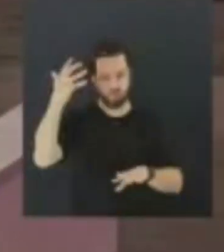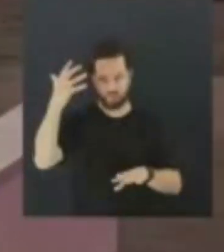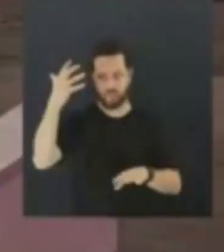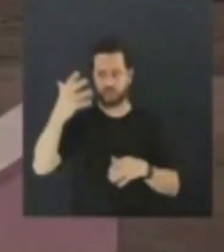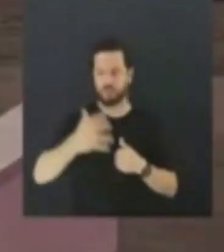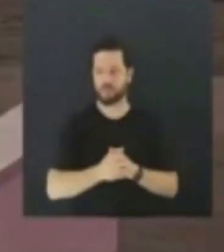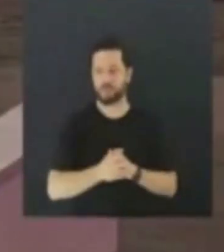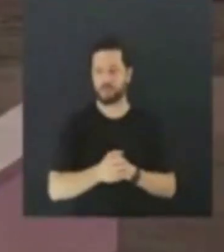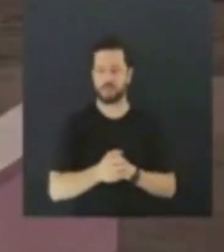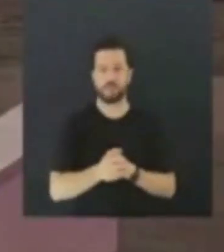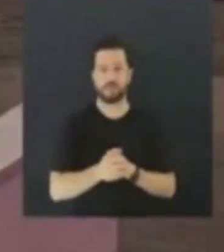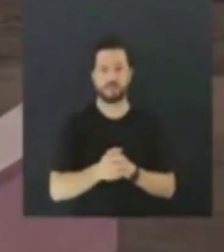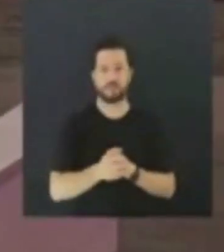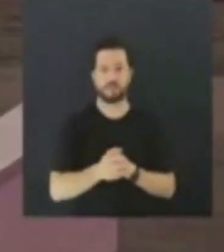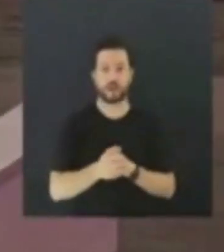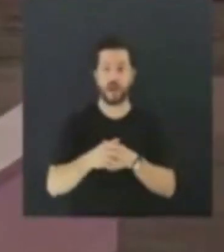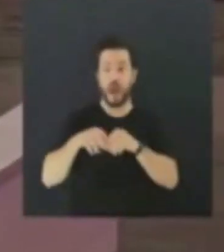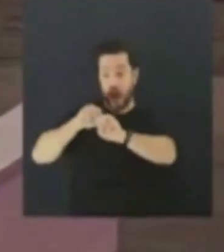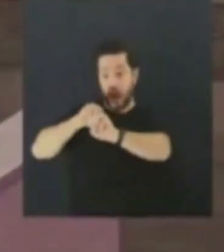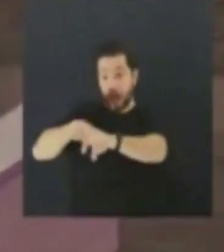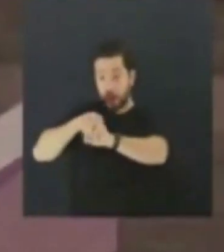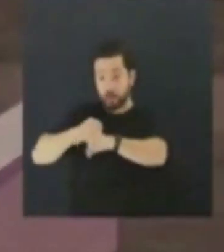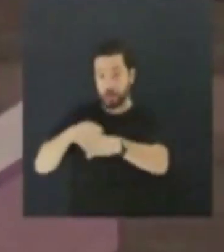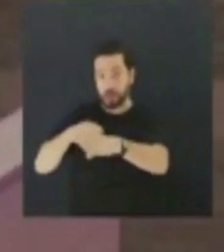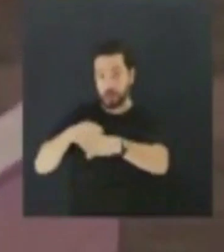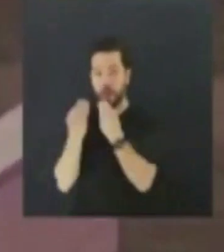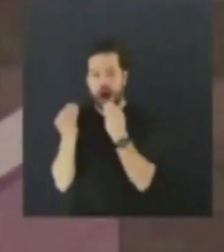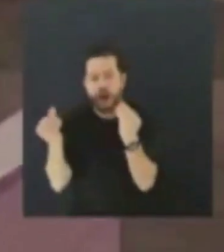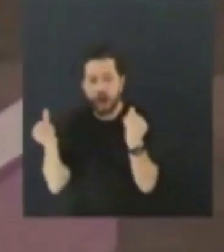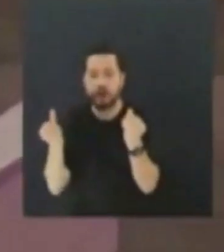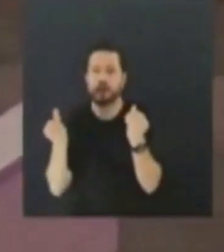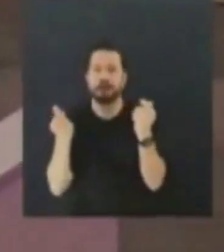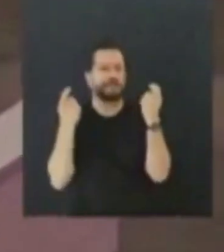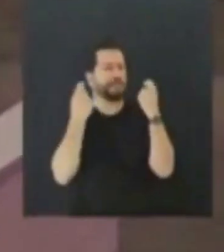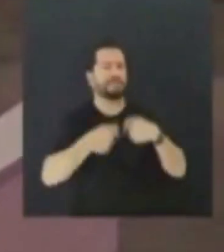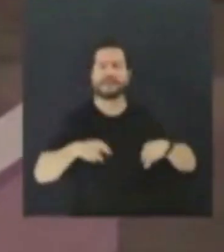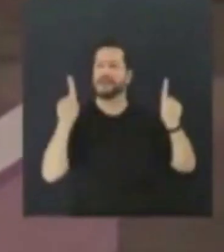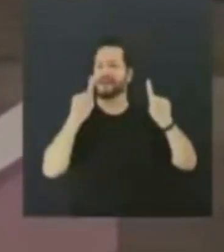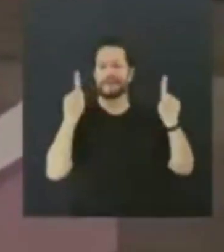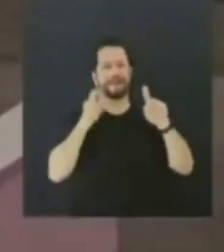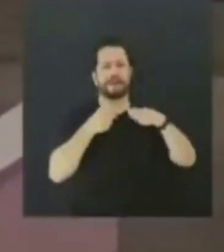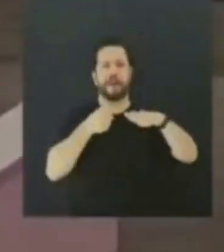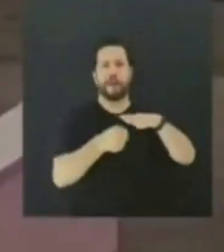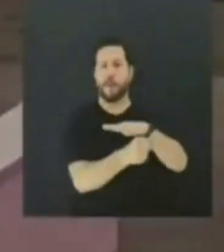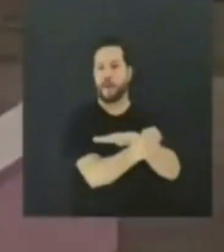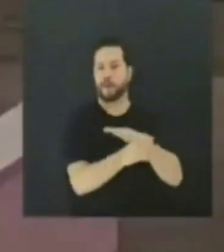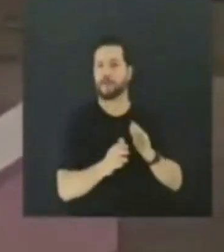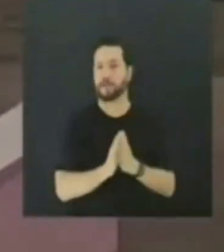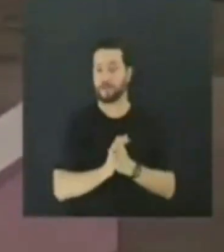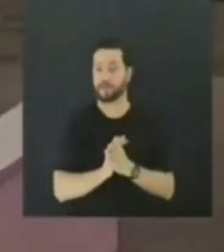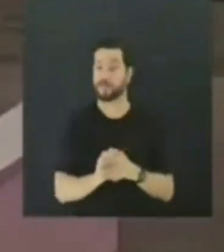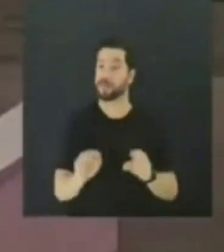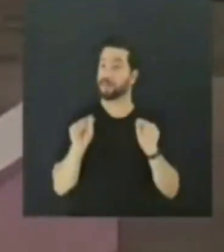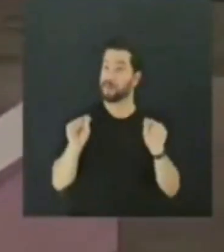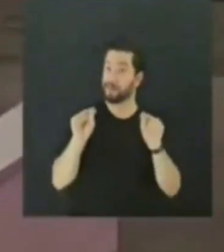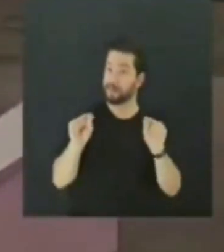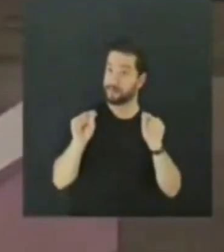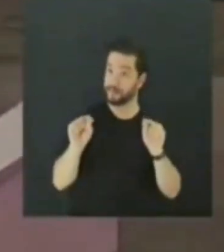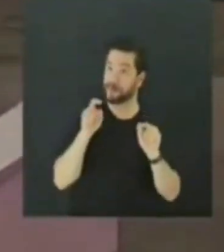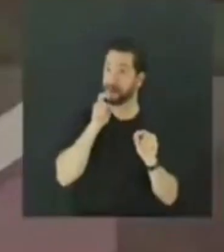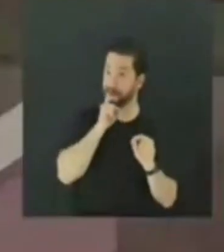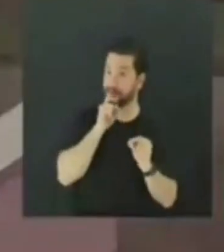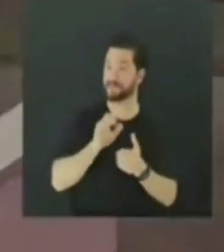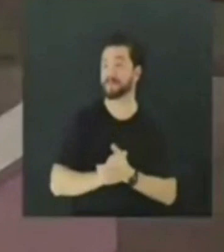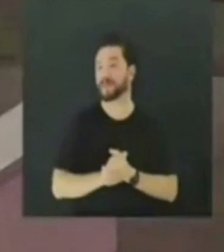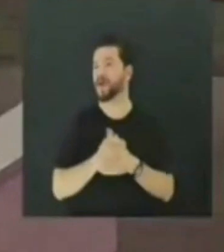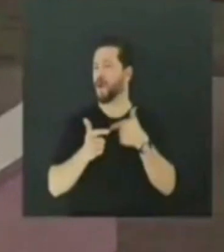indicam que foi realmente um vereador que está envolvido nos Fatos e de materialidade ou seja